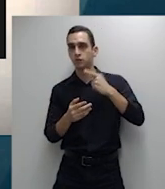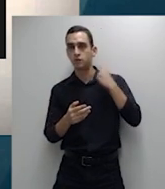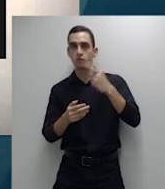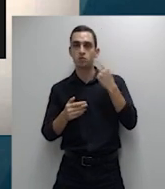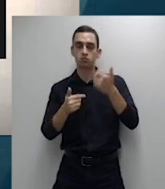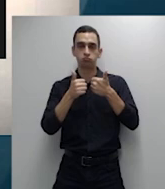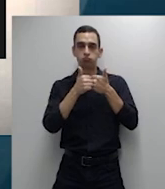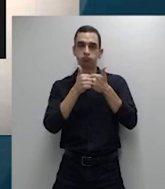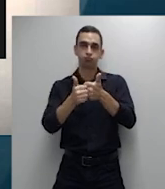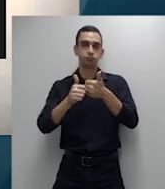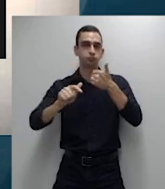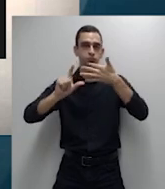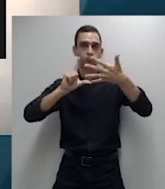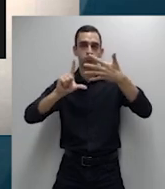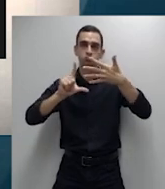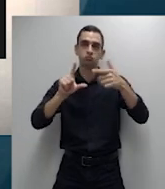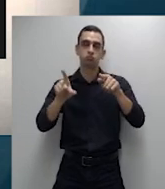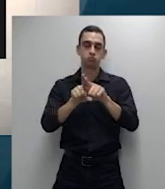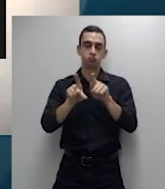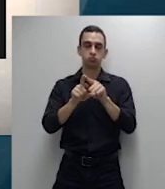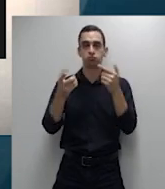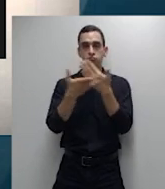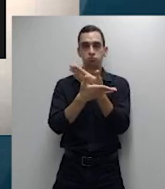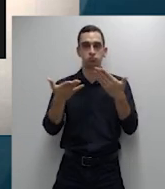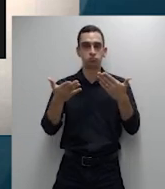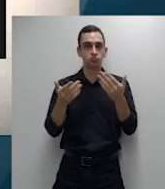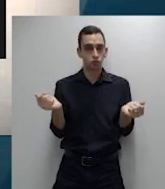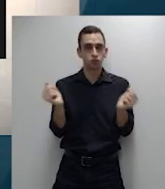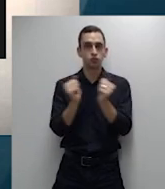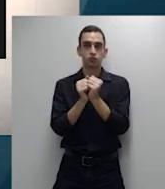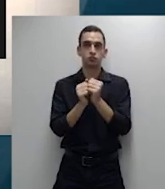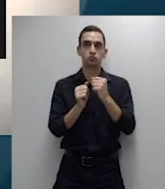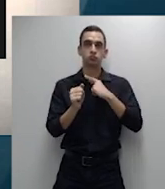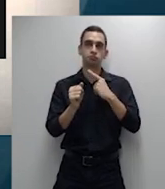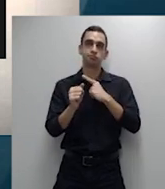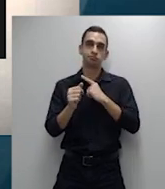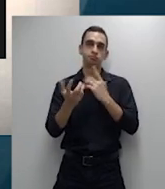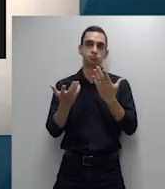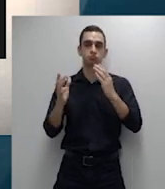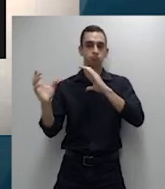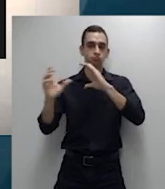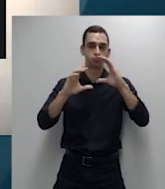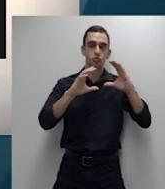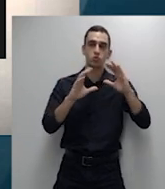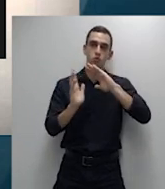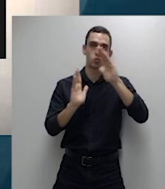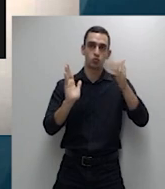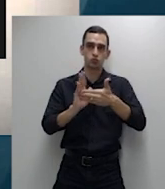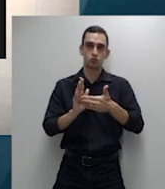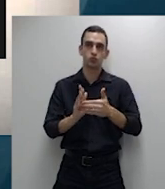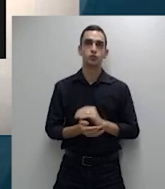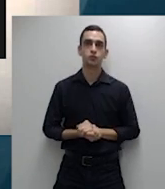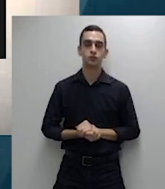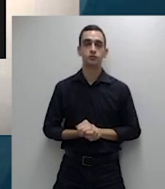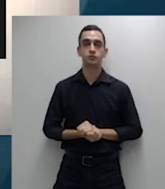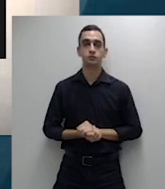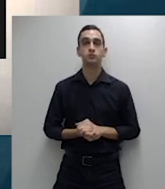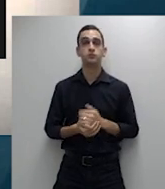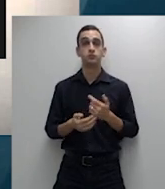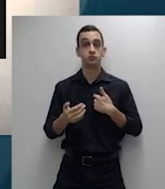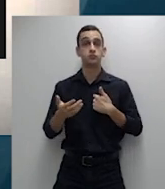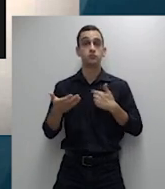e até e a todos que prestigiam nos assistindo pelos meios de comunicação feito isso é o passo a palavra